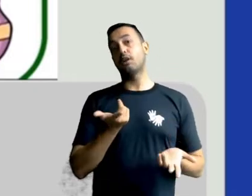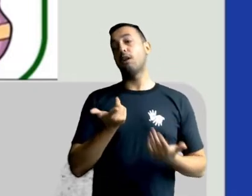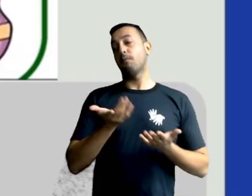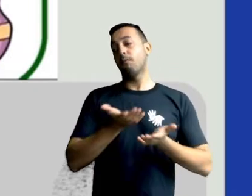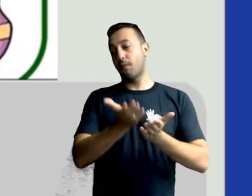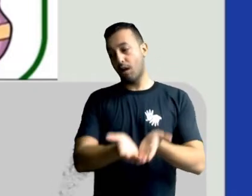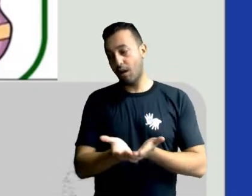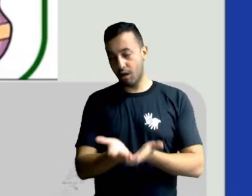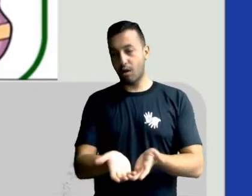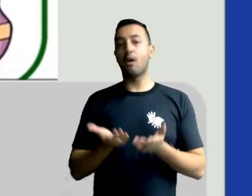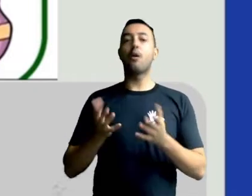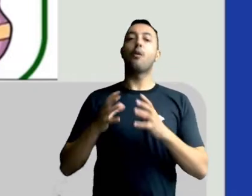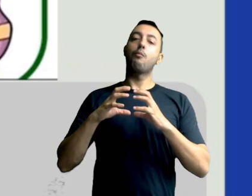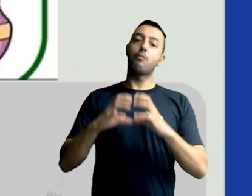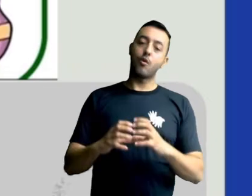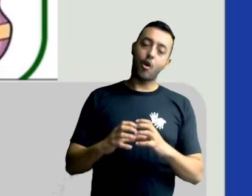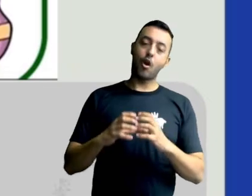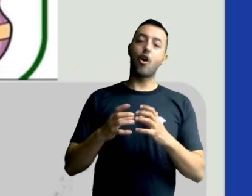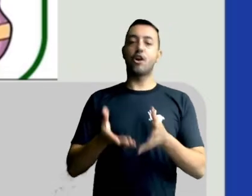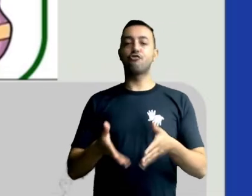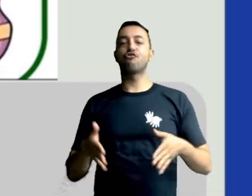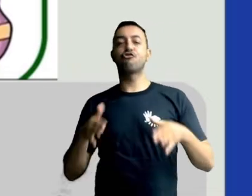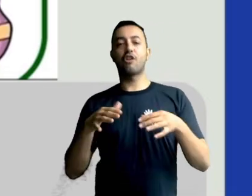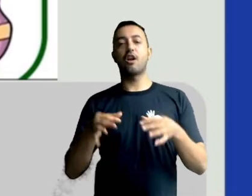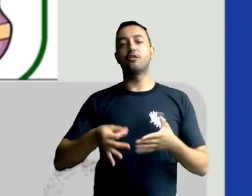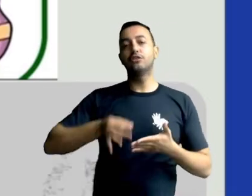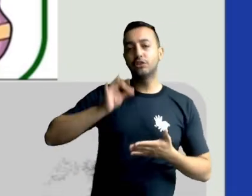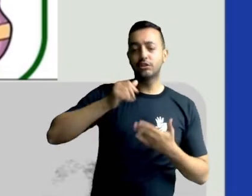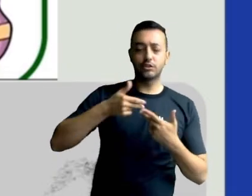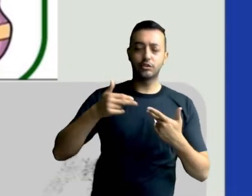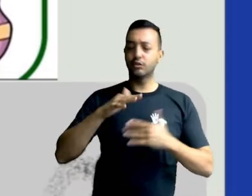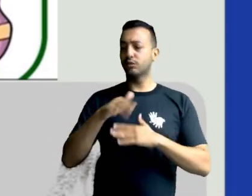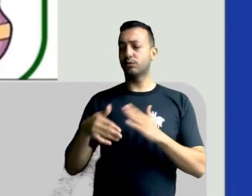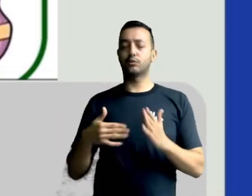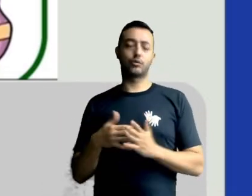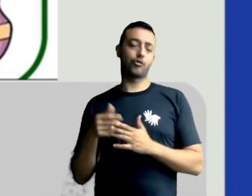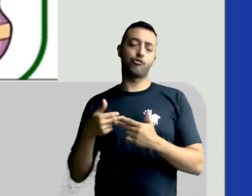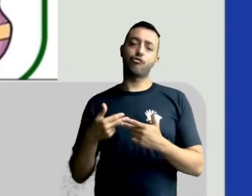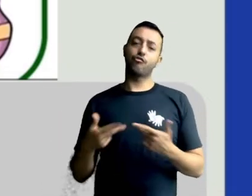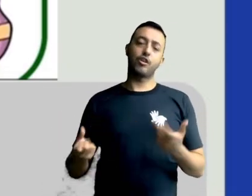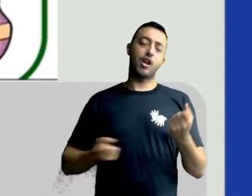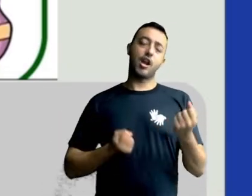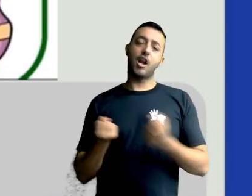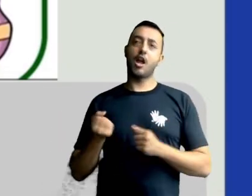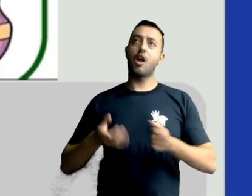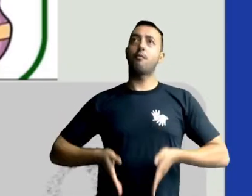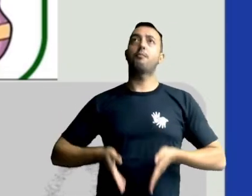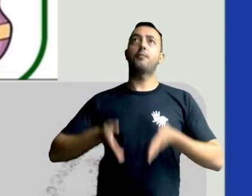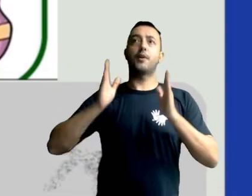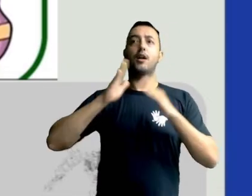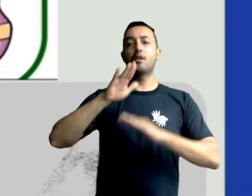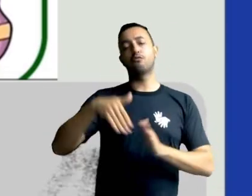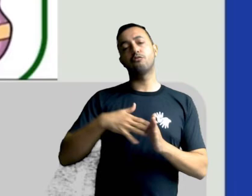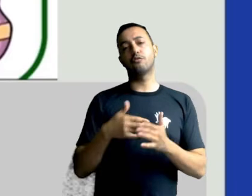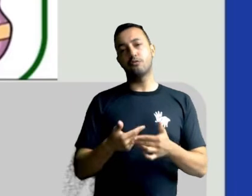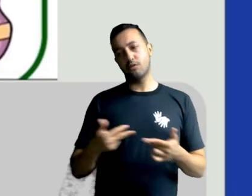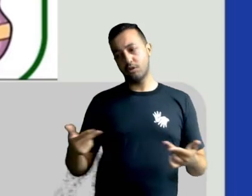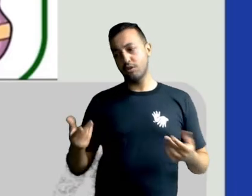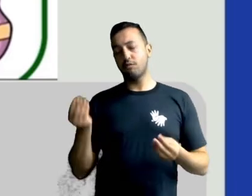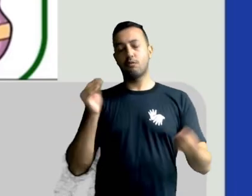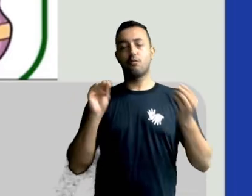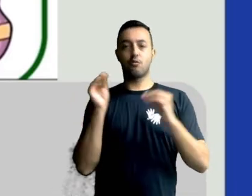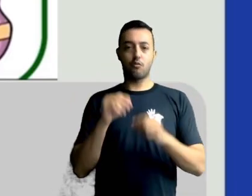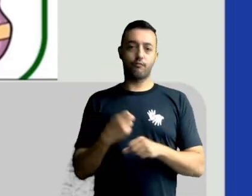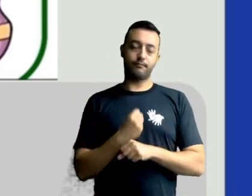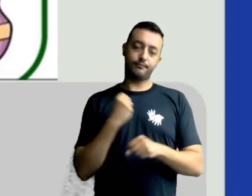remédios, barcos, bolas, jarros, xícara, todos os objetos e as coisas, carros, prédios, tudo isso